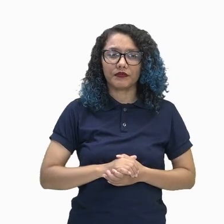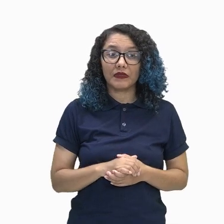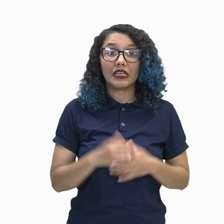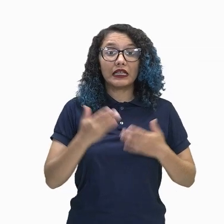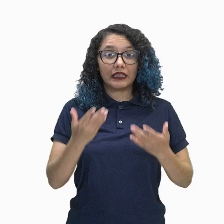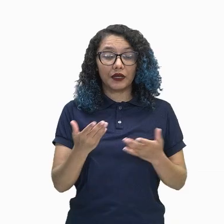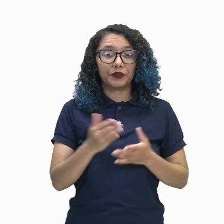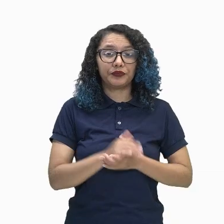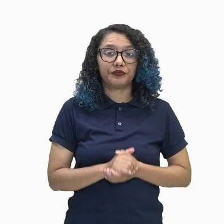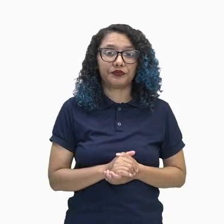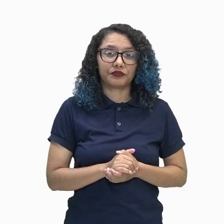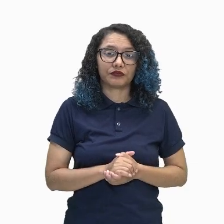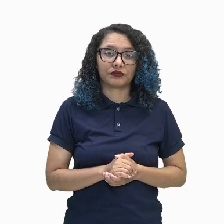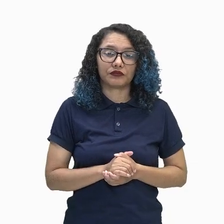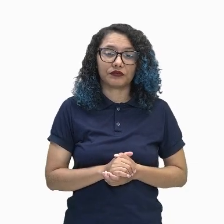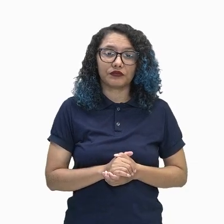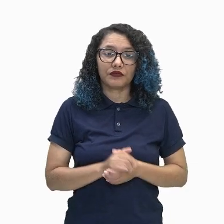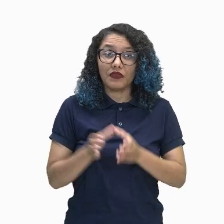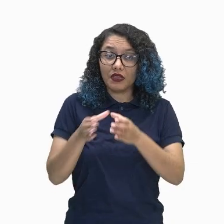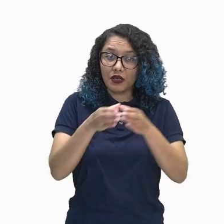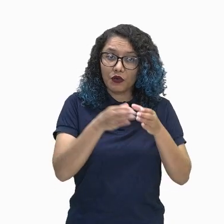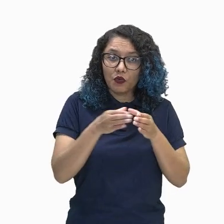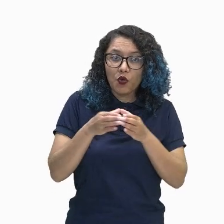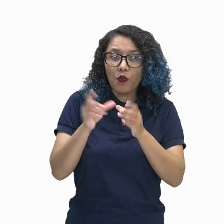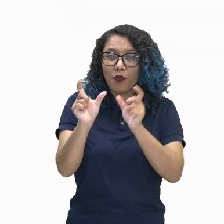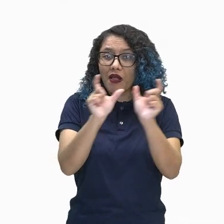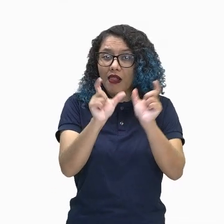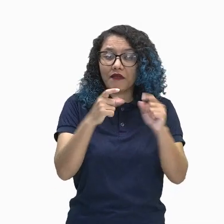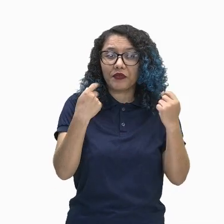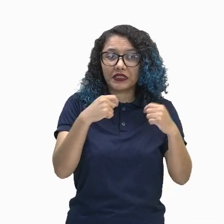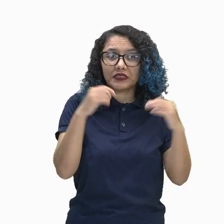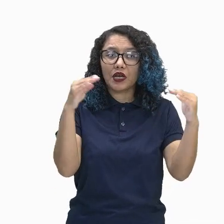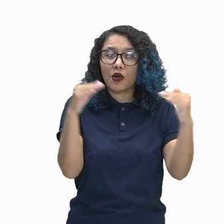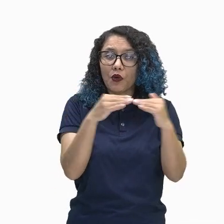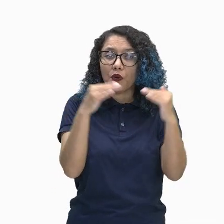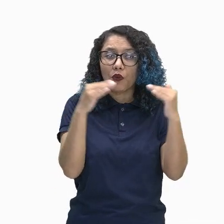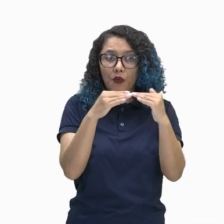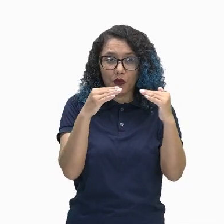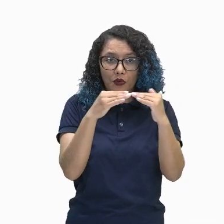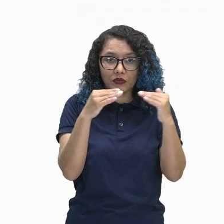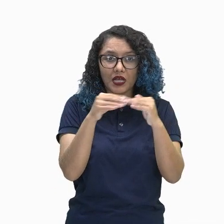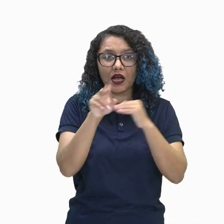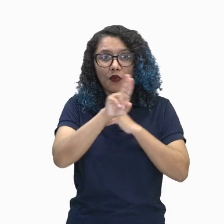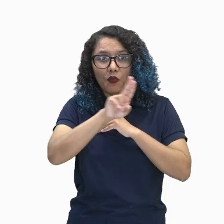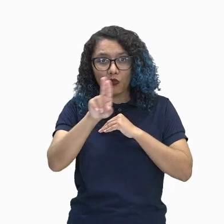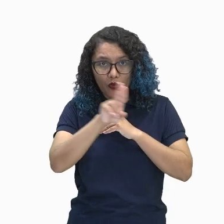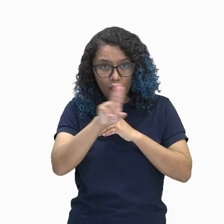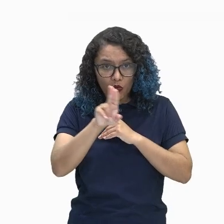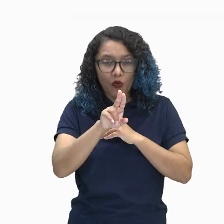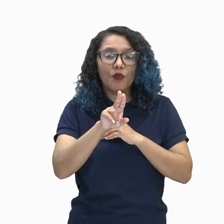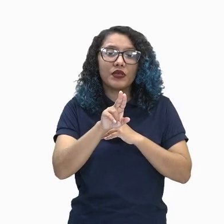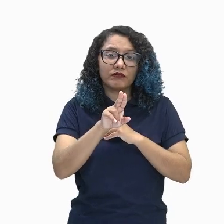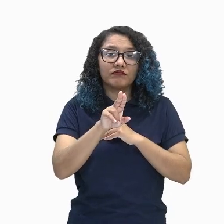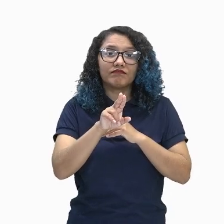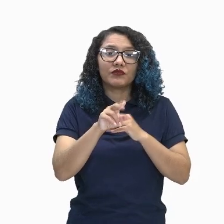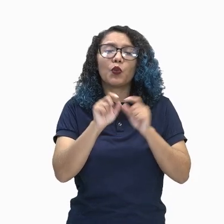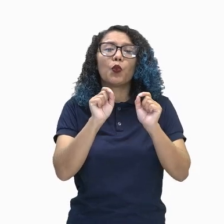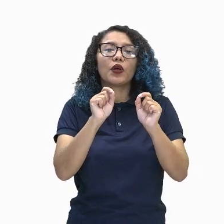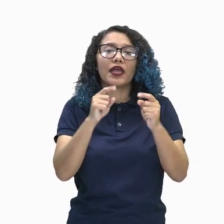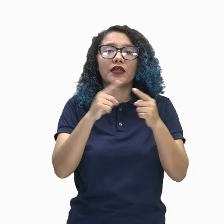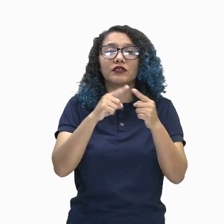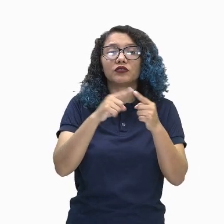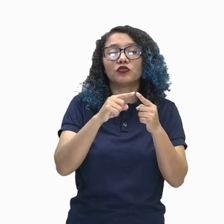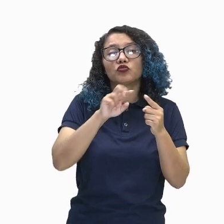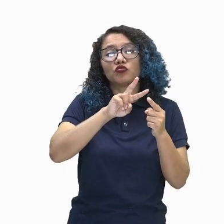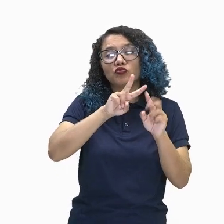que essas classes de palavras concordem com os substantivos a que se ligam em gênero, estamos falando